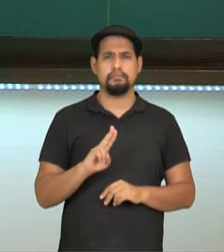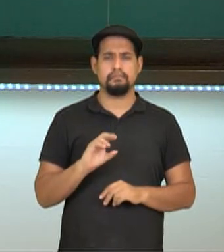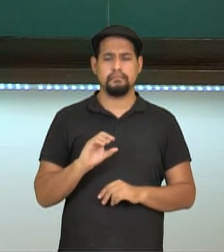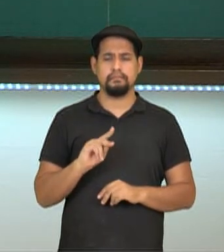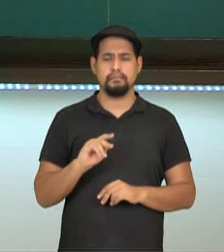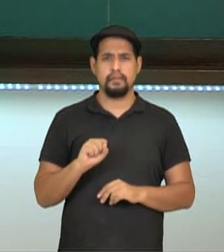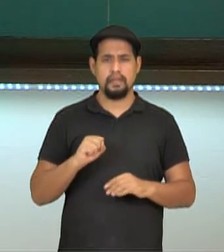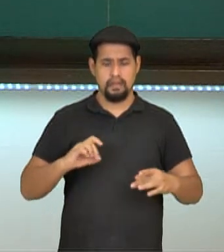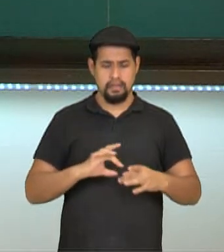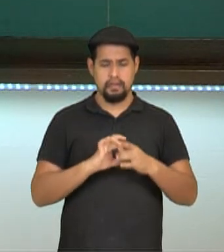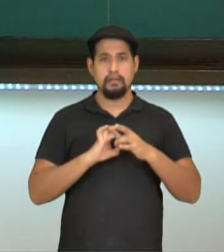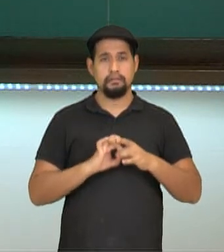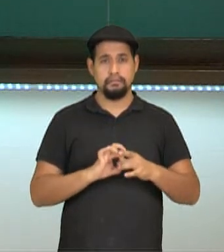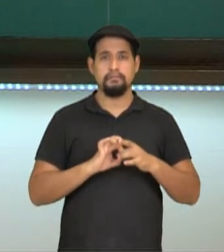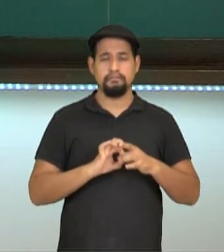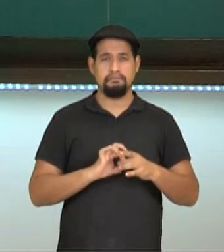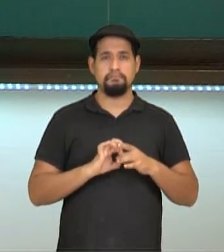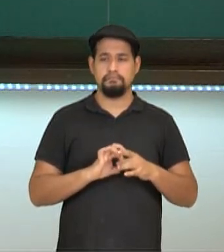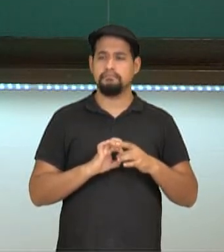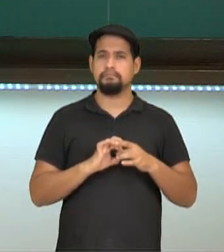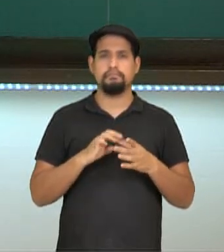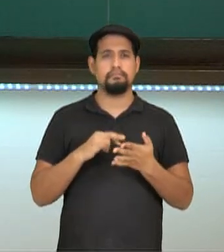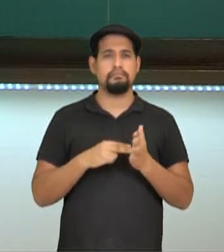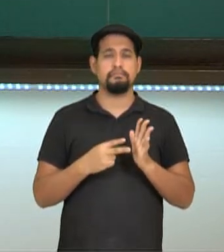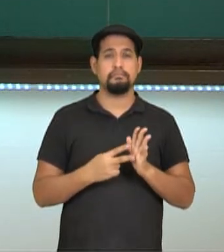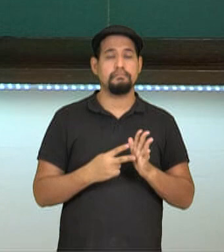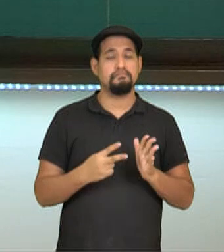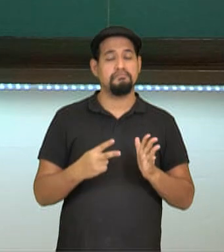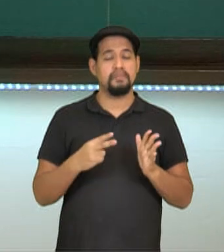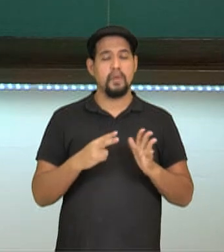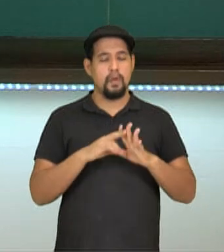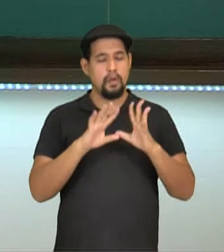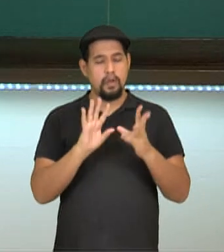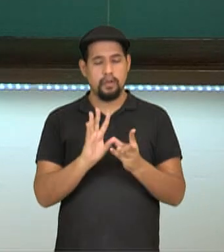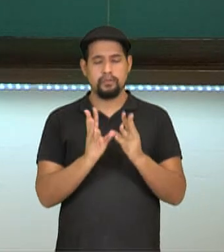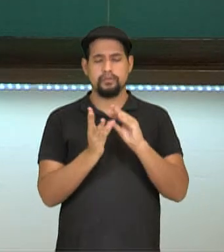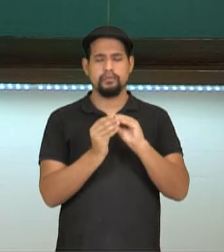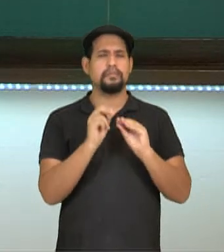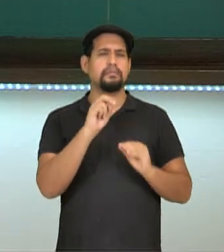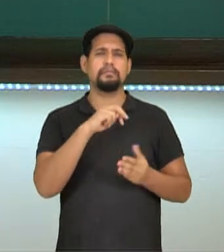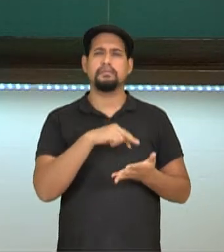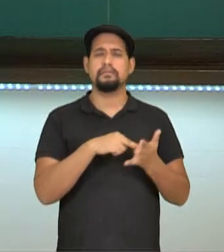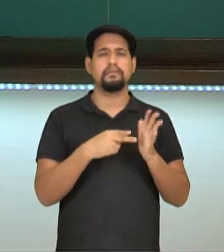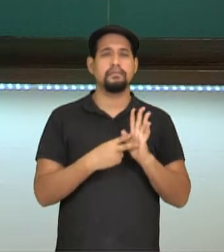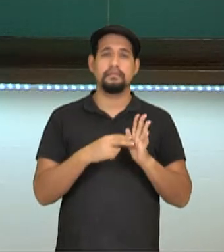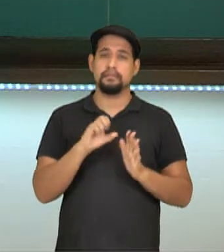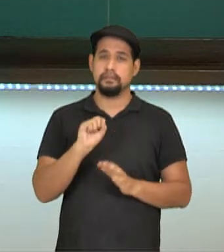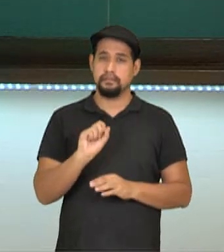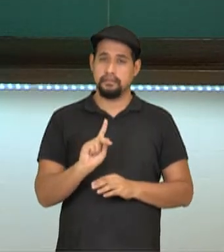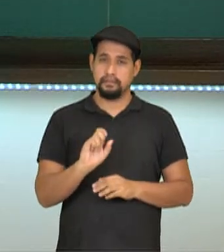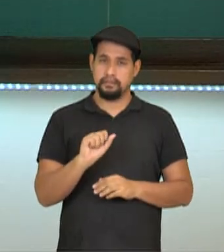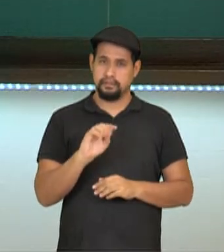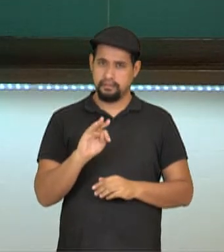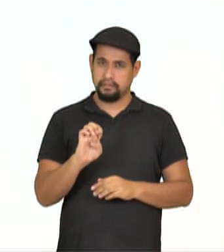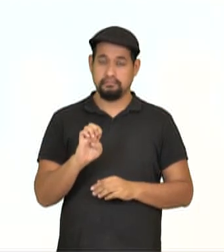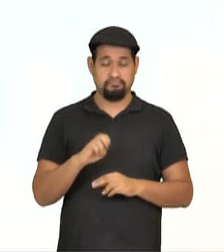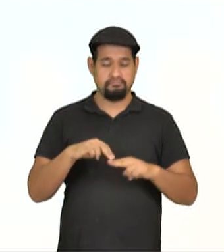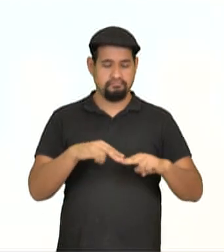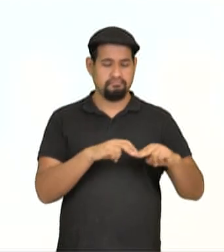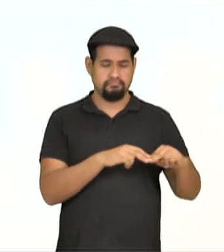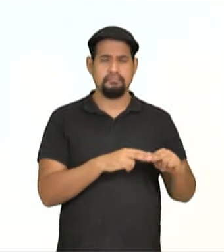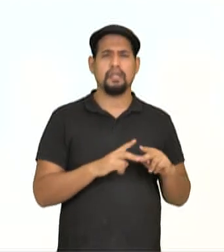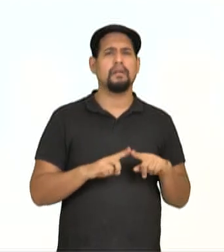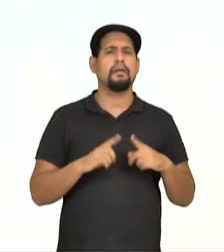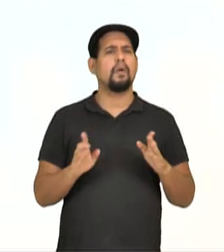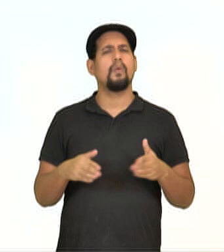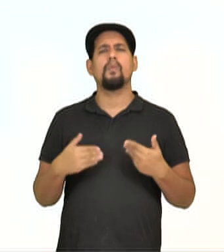presos no shape. Esse é vamos dizer, o resumo do que é um skate. Quais